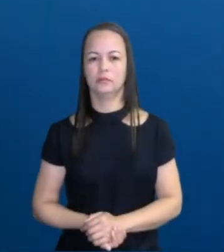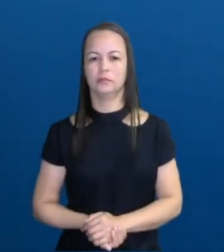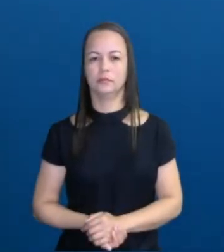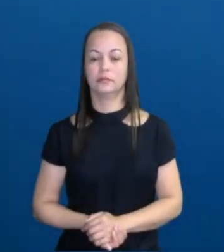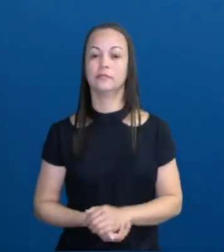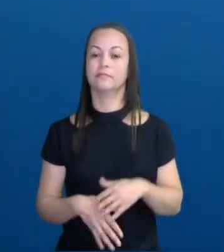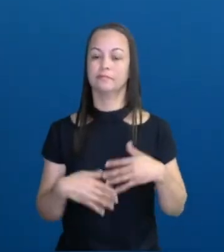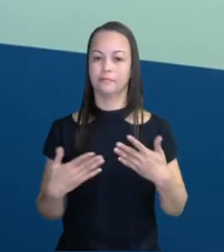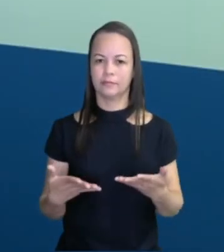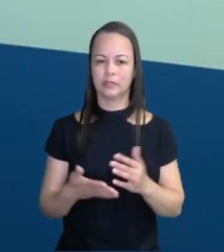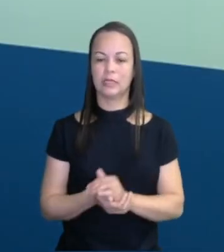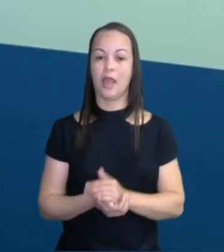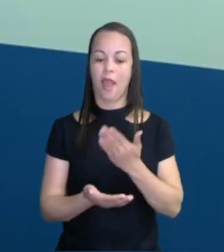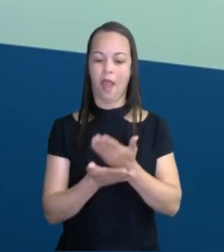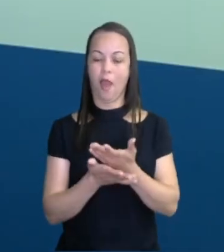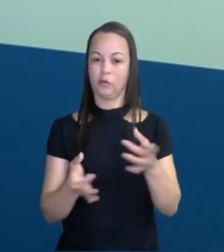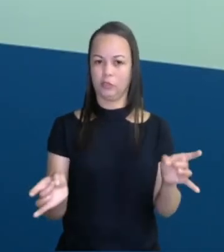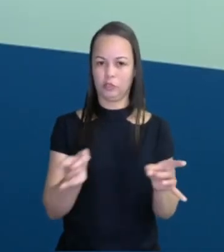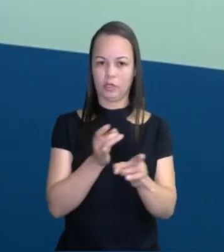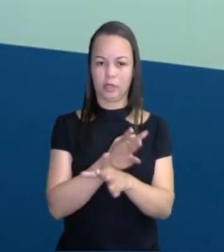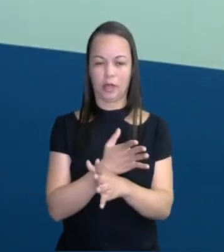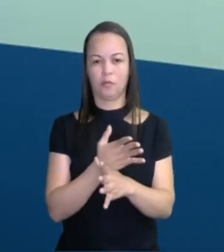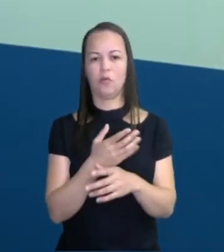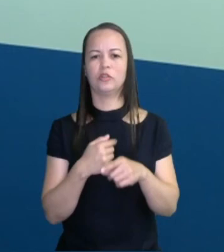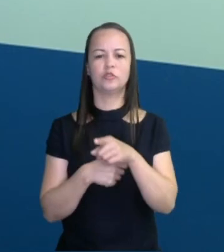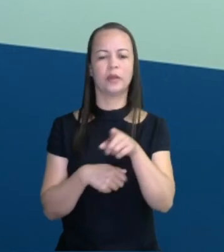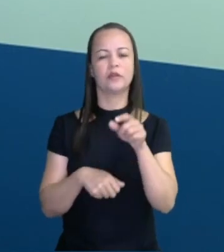Bem, pessoal, a aula de hoje termina por aqui.